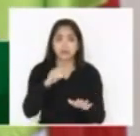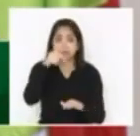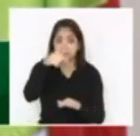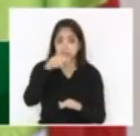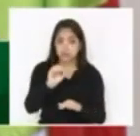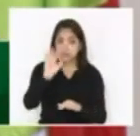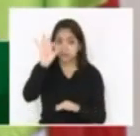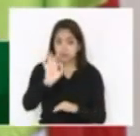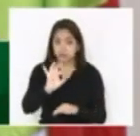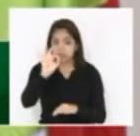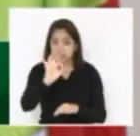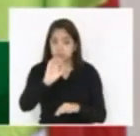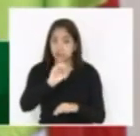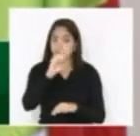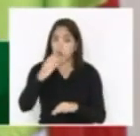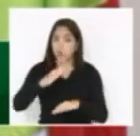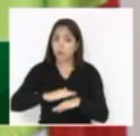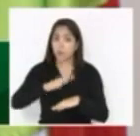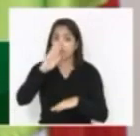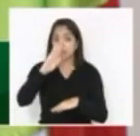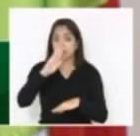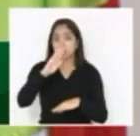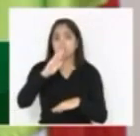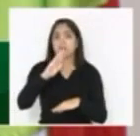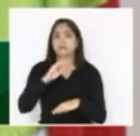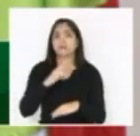70% ou mais é